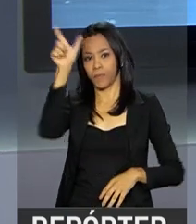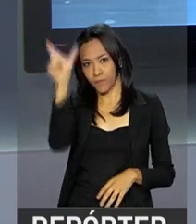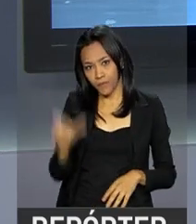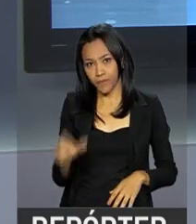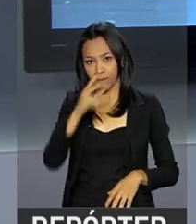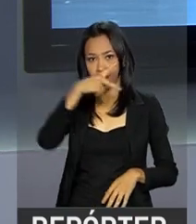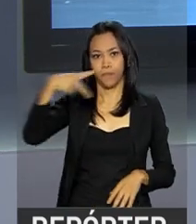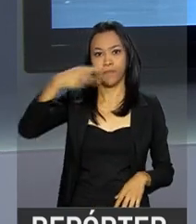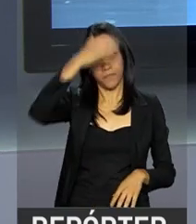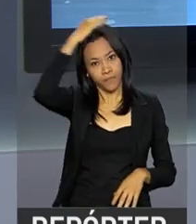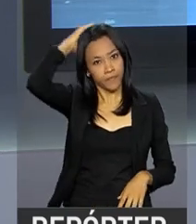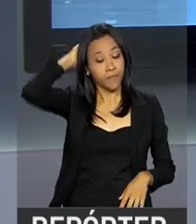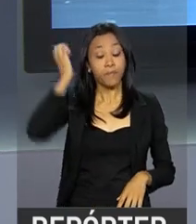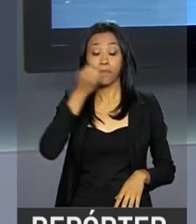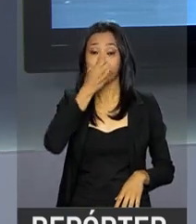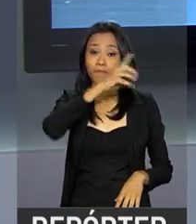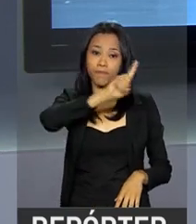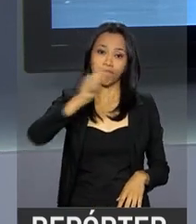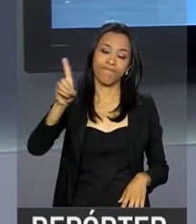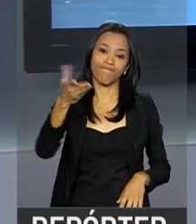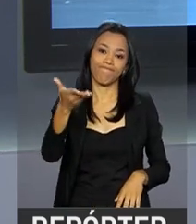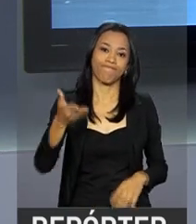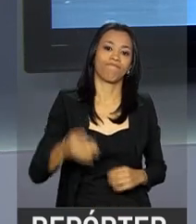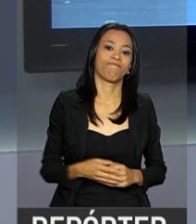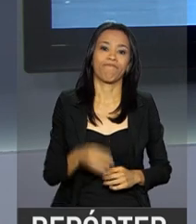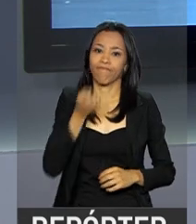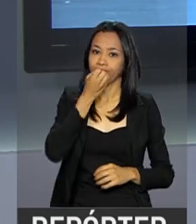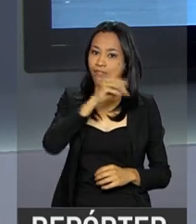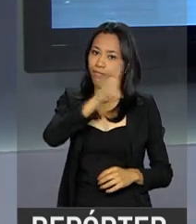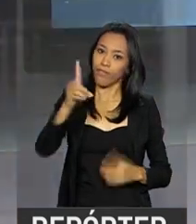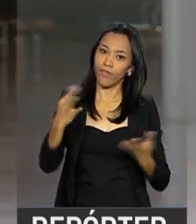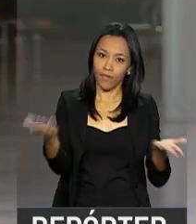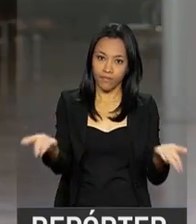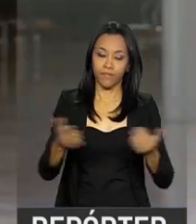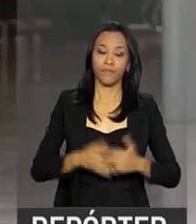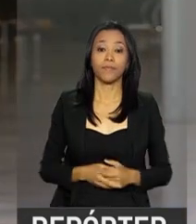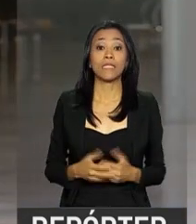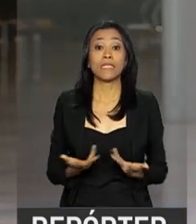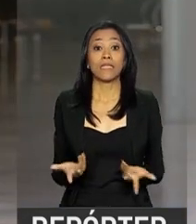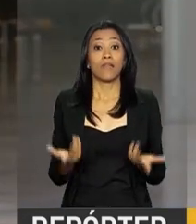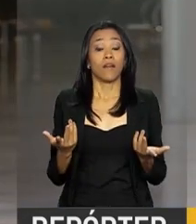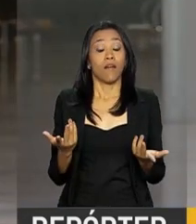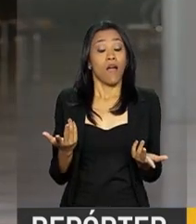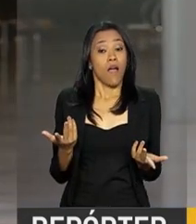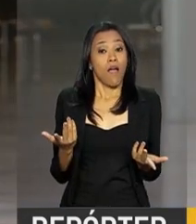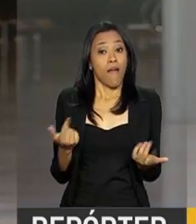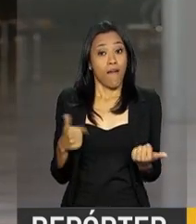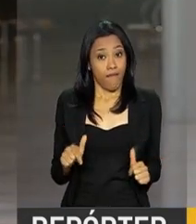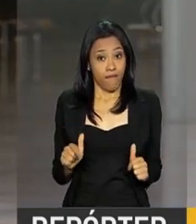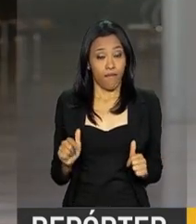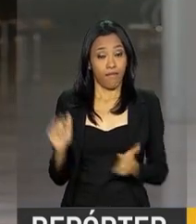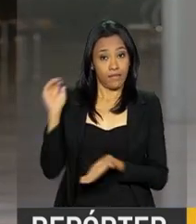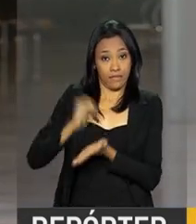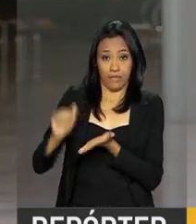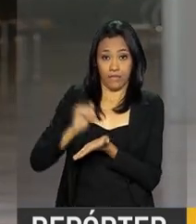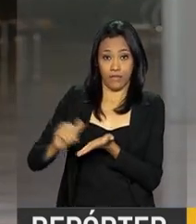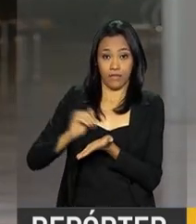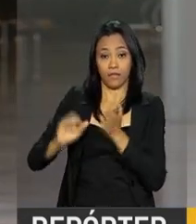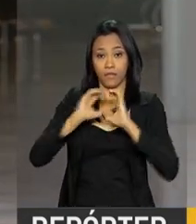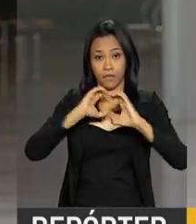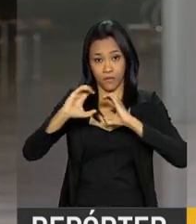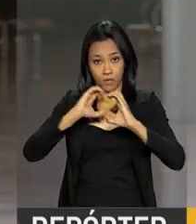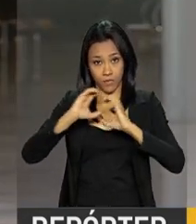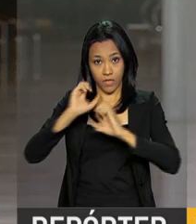olá nem bom dia pra você bom dia pra isso é bom dia a todos olha isso por enquanto a secretaria de comunicação social